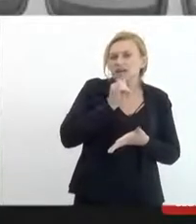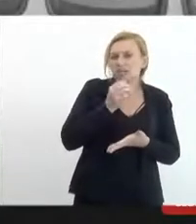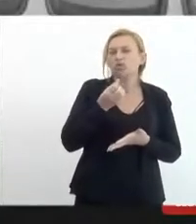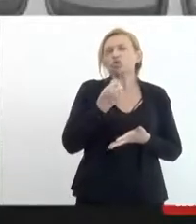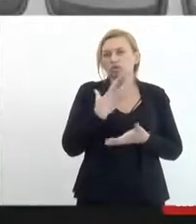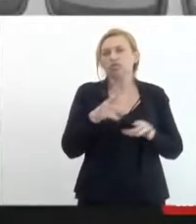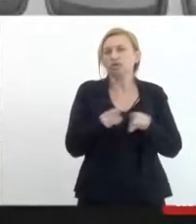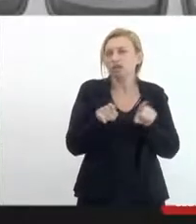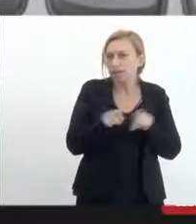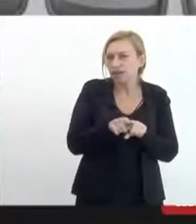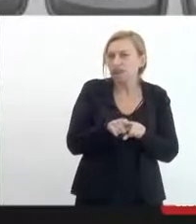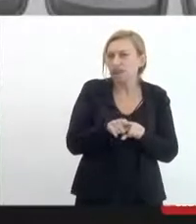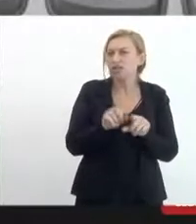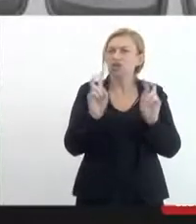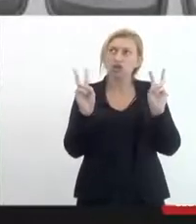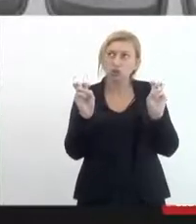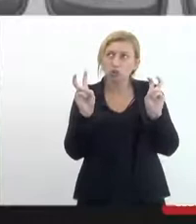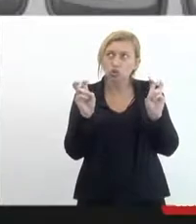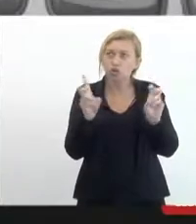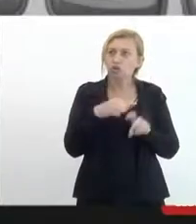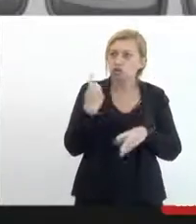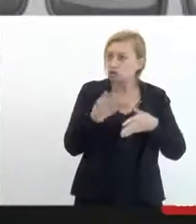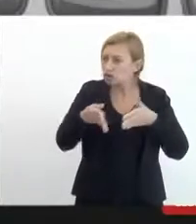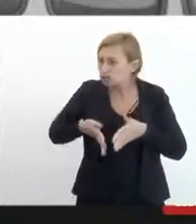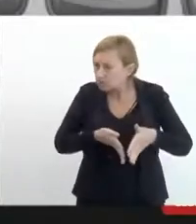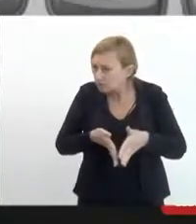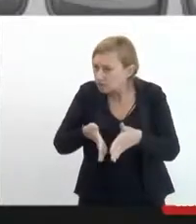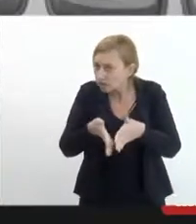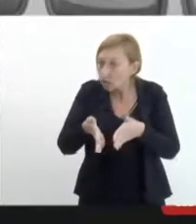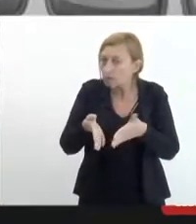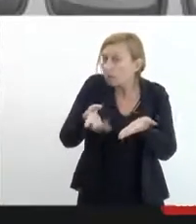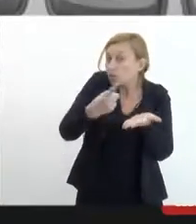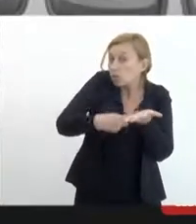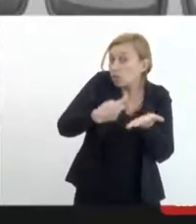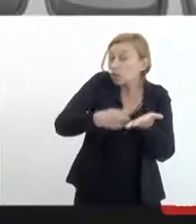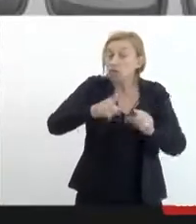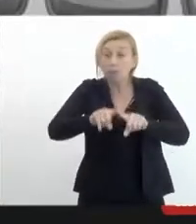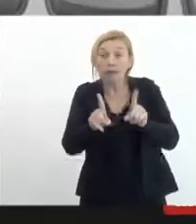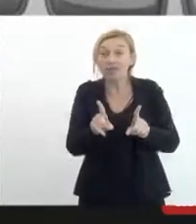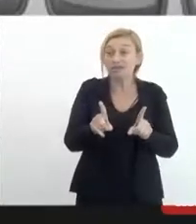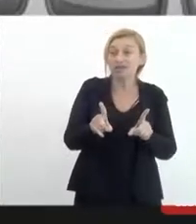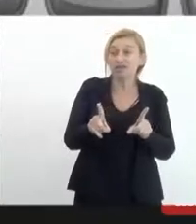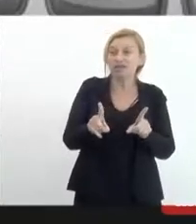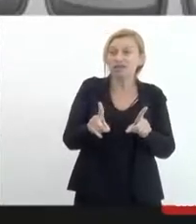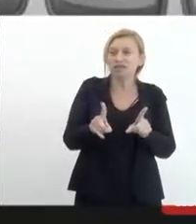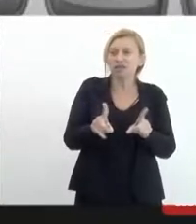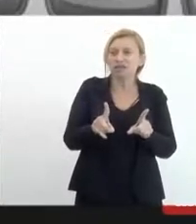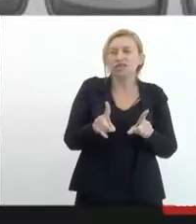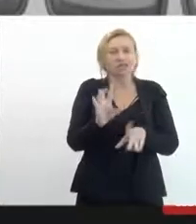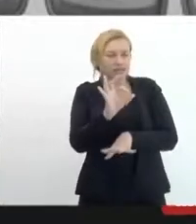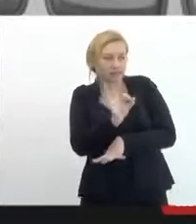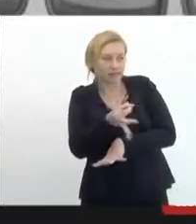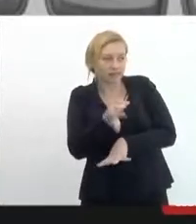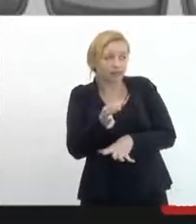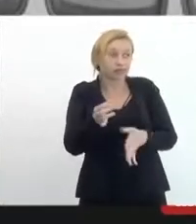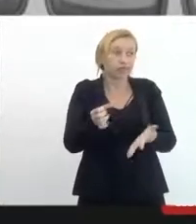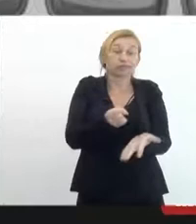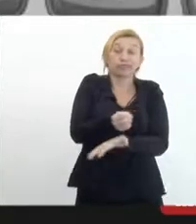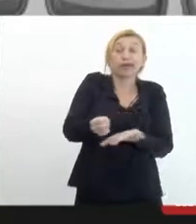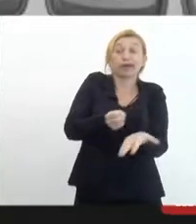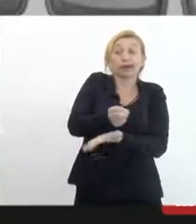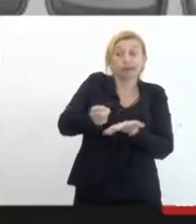recentes, de situações que nós caminhamos para um acordo, mas que, posteriormente, bases,